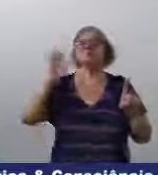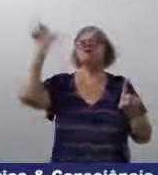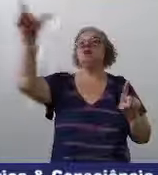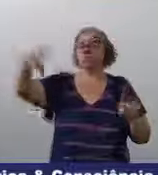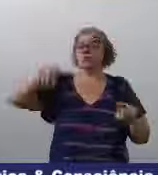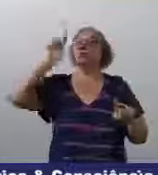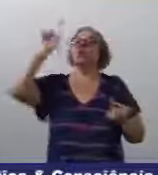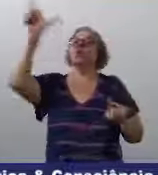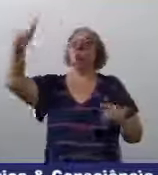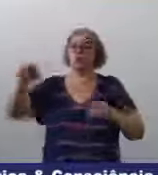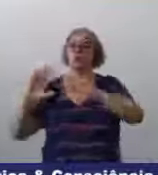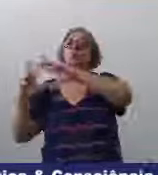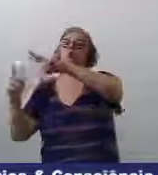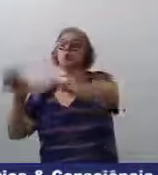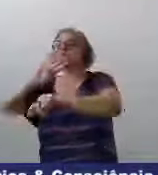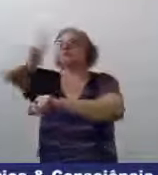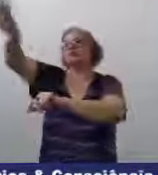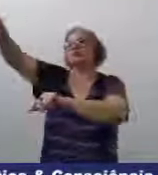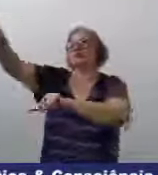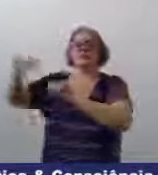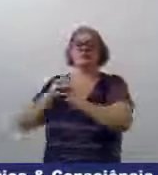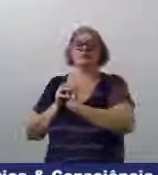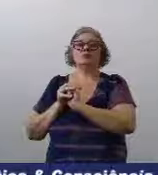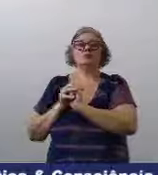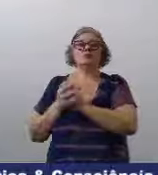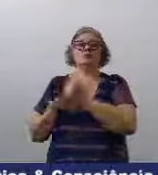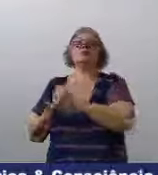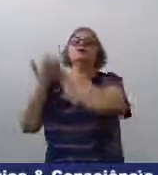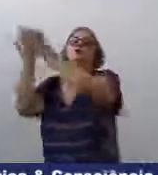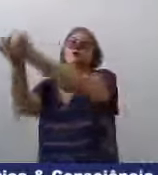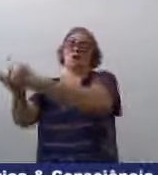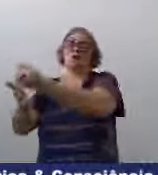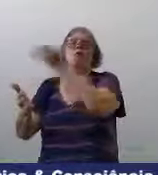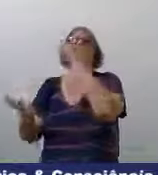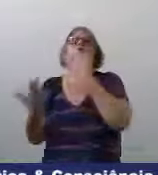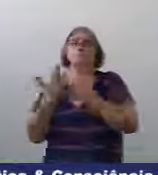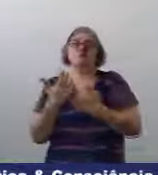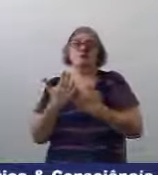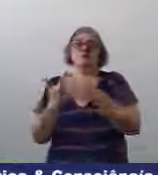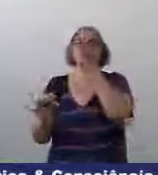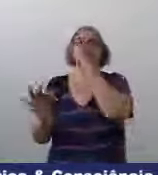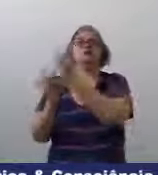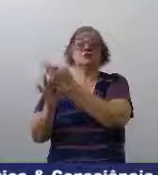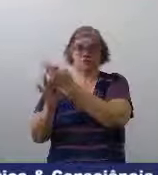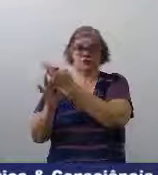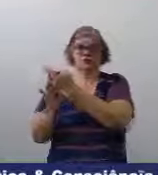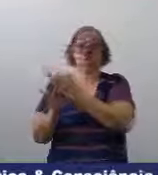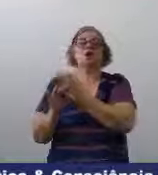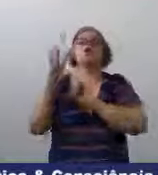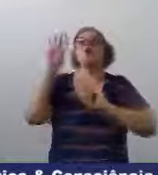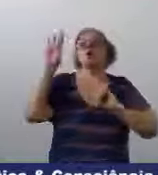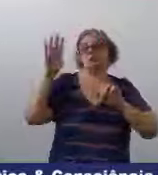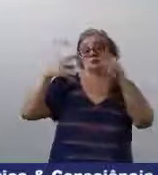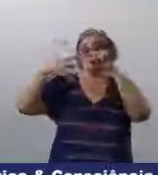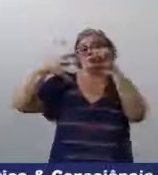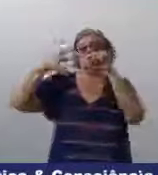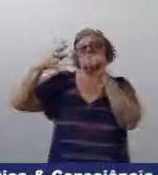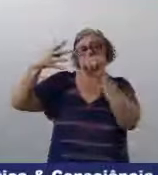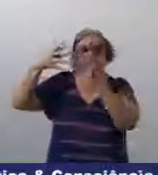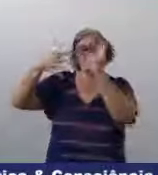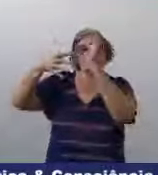Não no nosso mundo. Eu inventei um mundo em que eu coloquei uma estudante de física e onde as coisas acontecem com